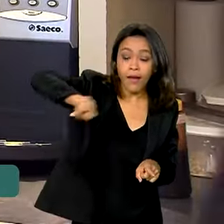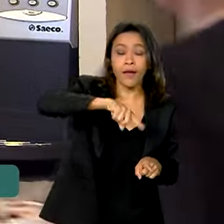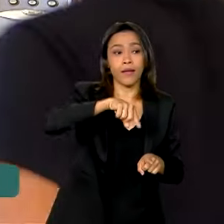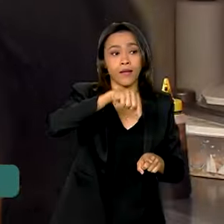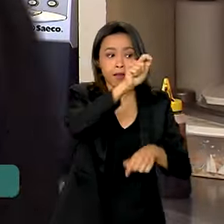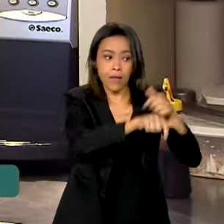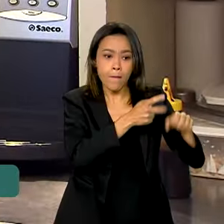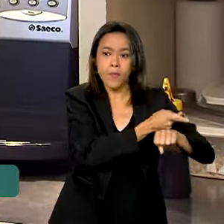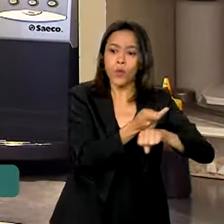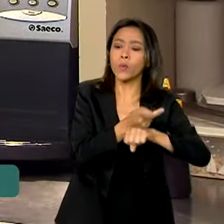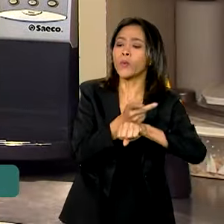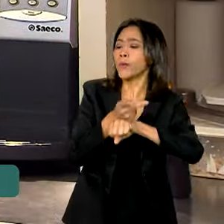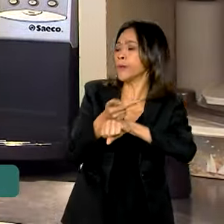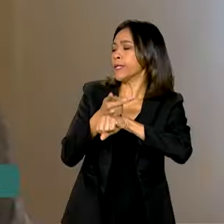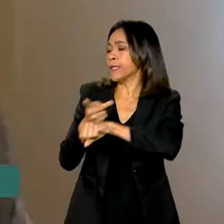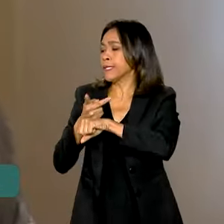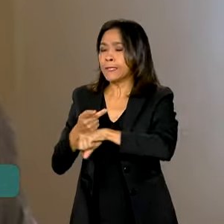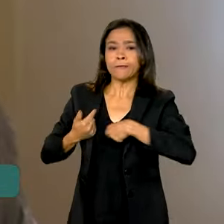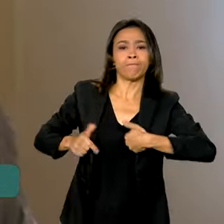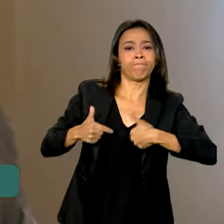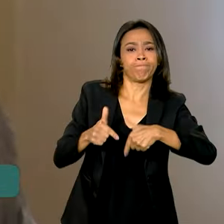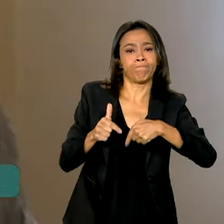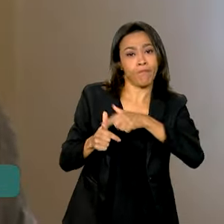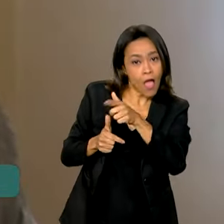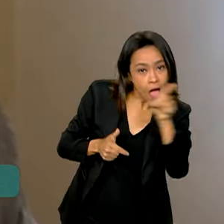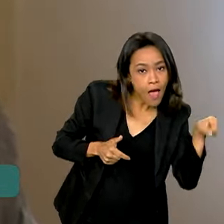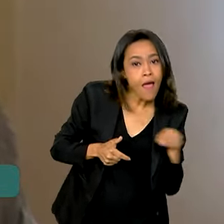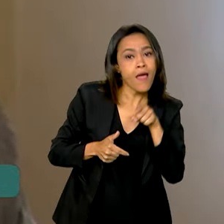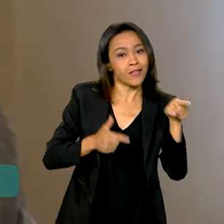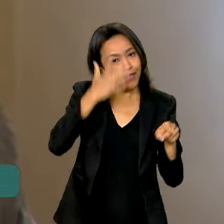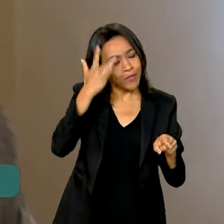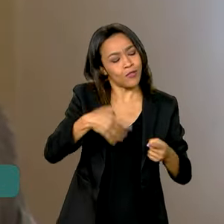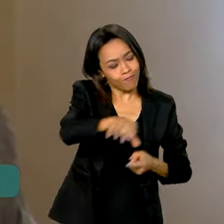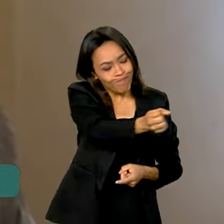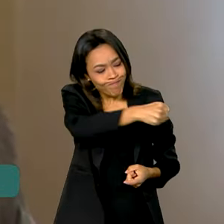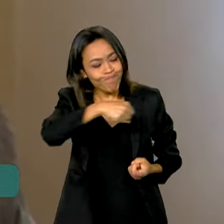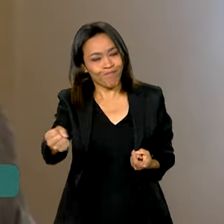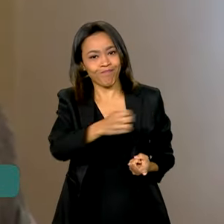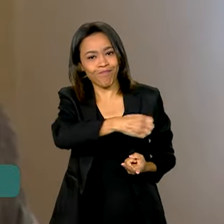busca de uma ocupação acabam sendo absorvidos mais rapidamente.